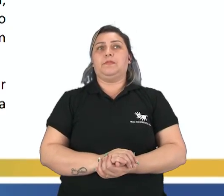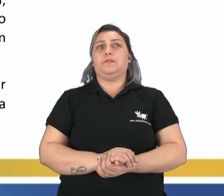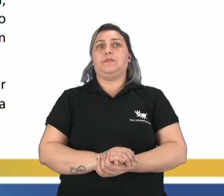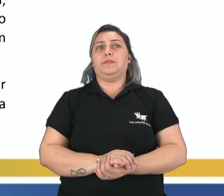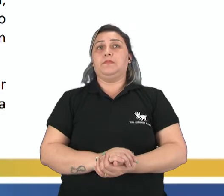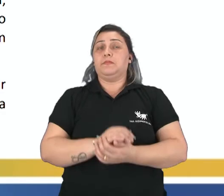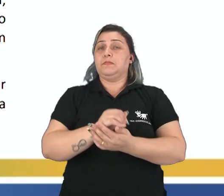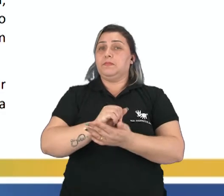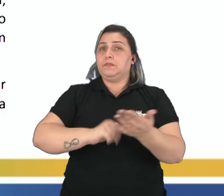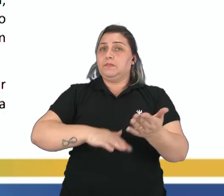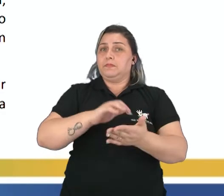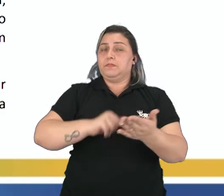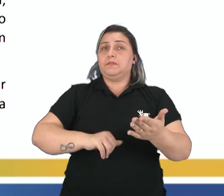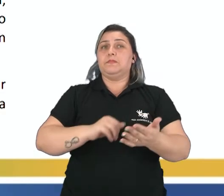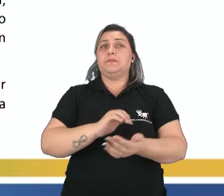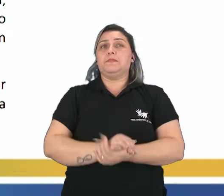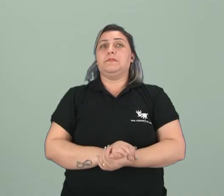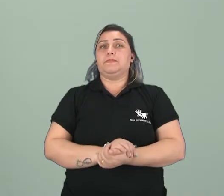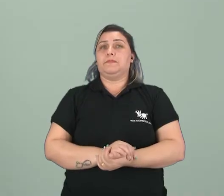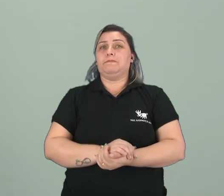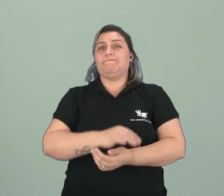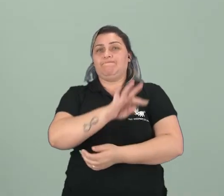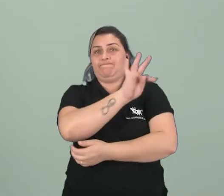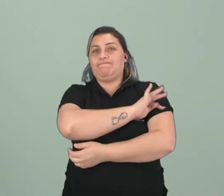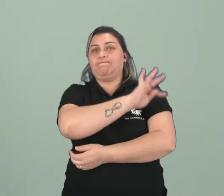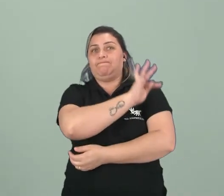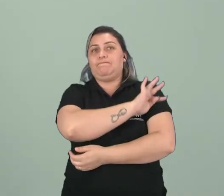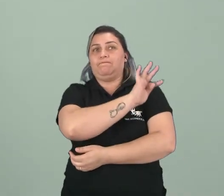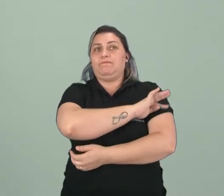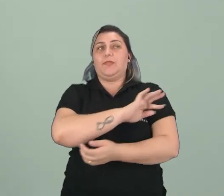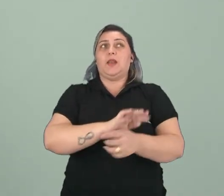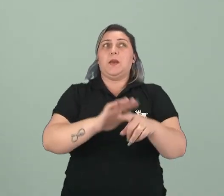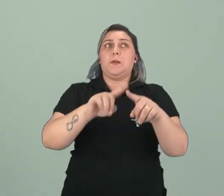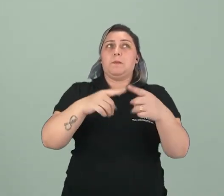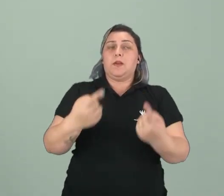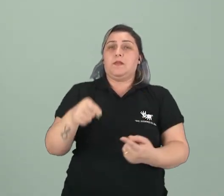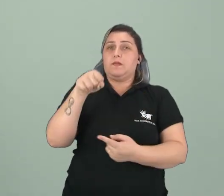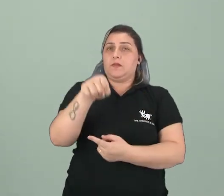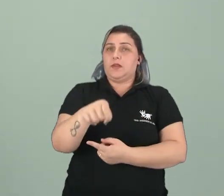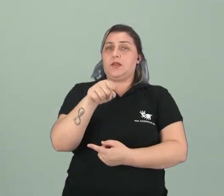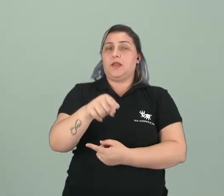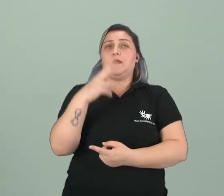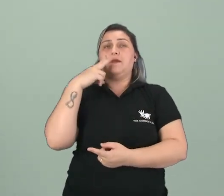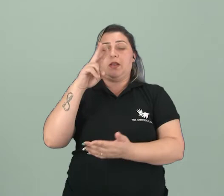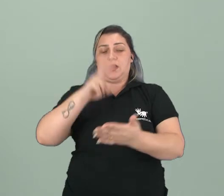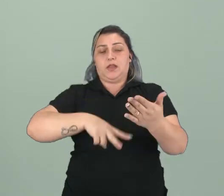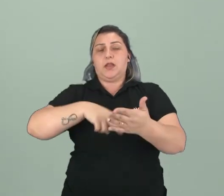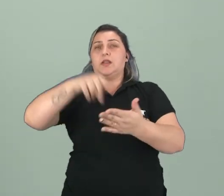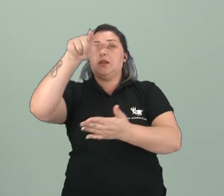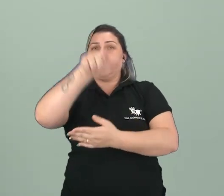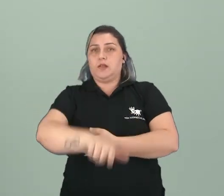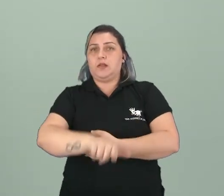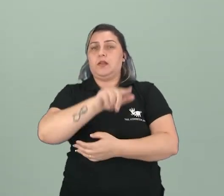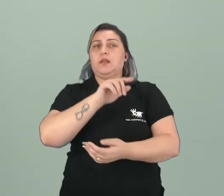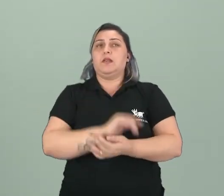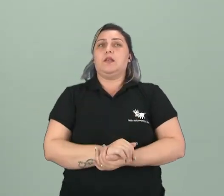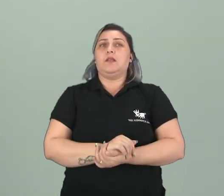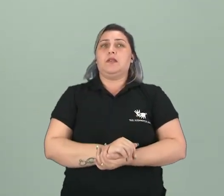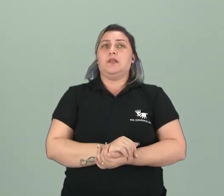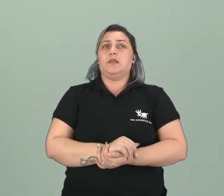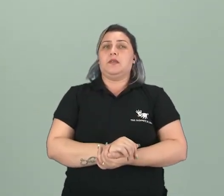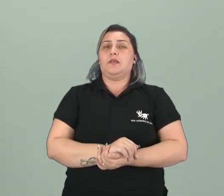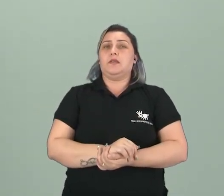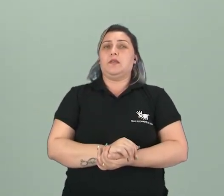esse nosso exercitando, ele tá bem técnico, né? Mas quando vocês forem ler novamente